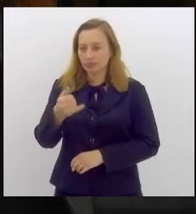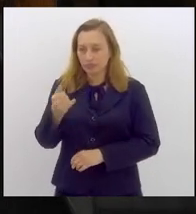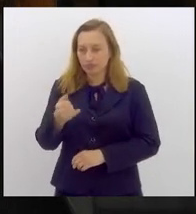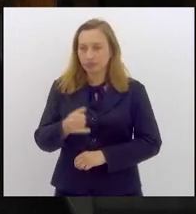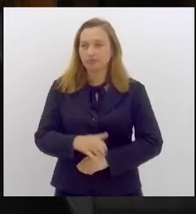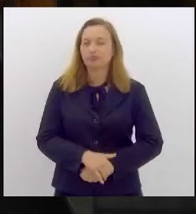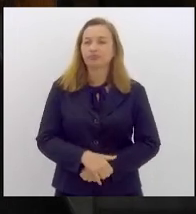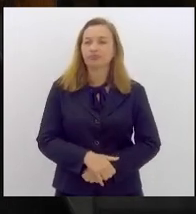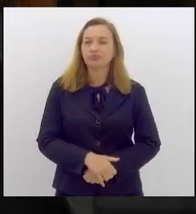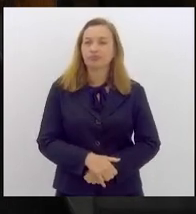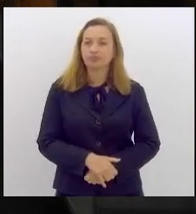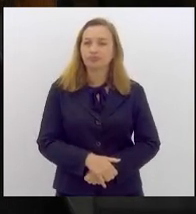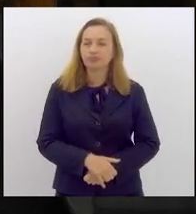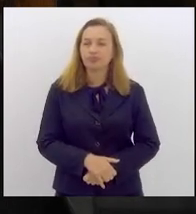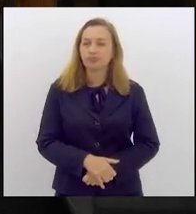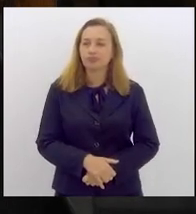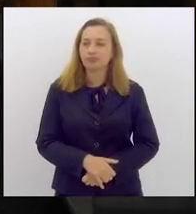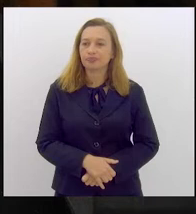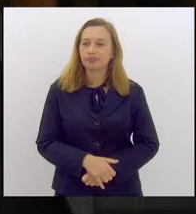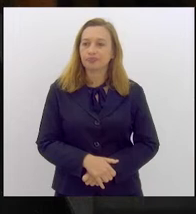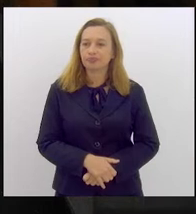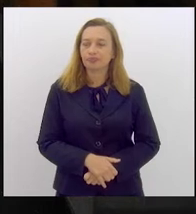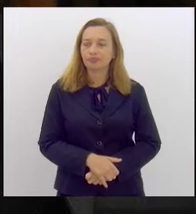que dá um parecer mais